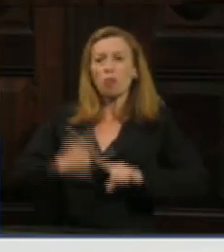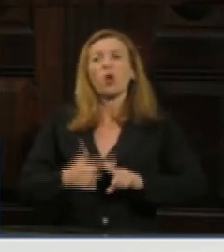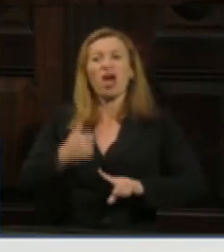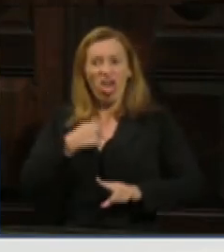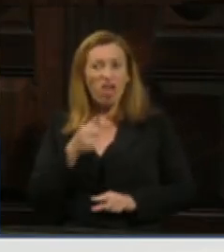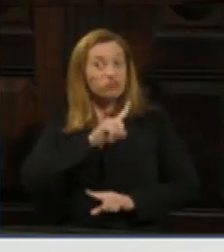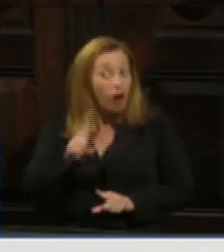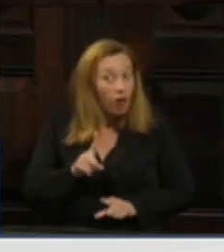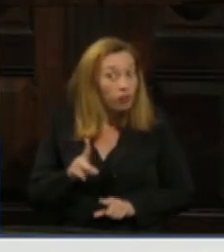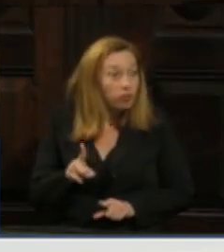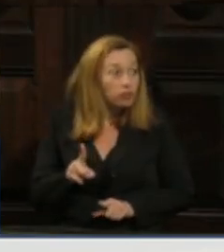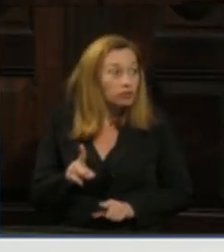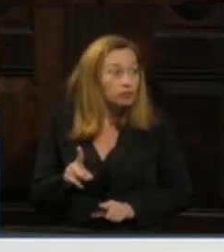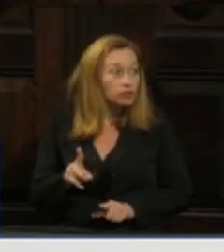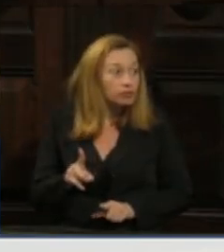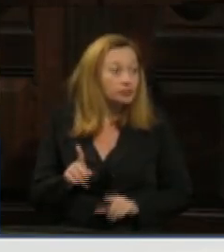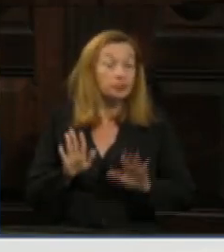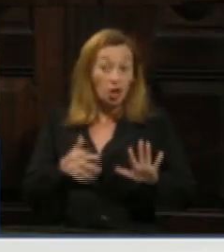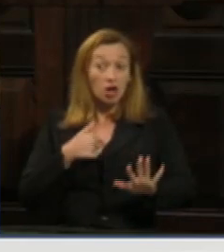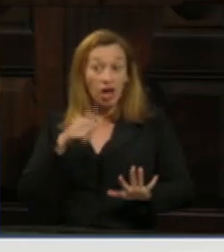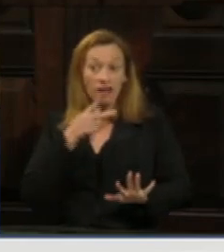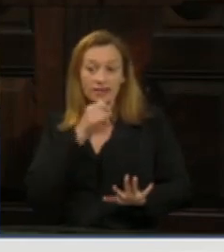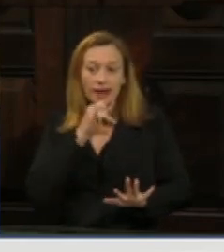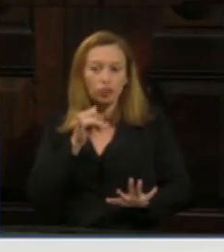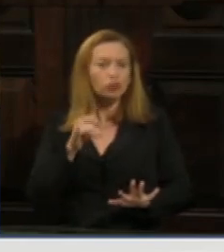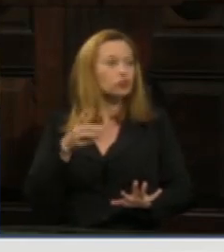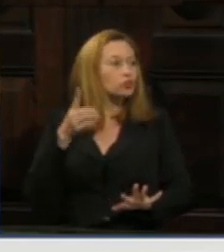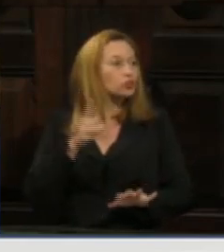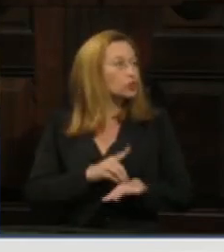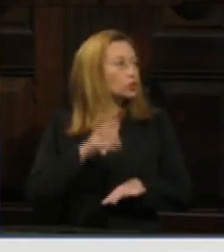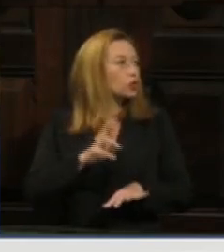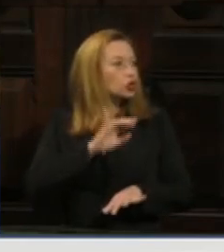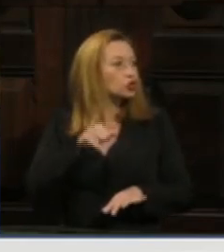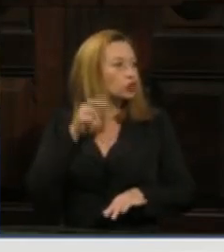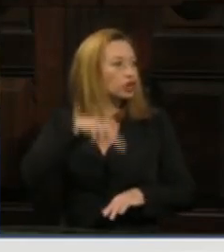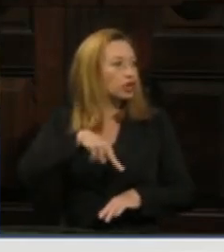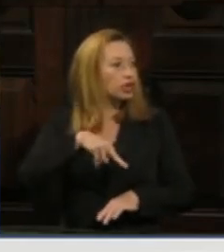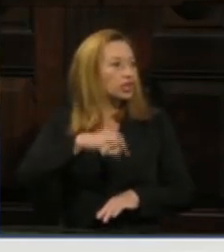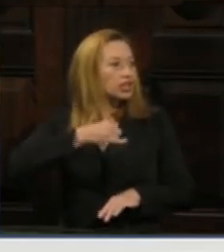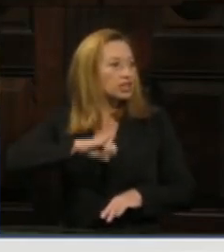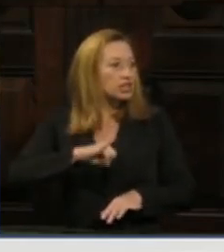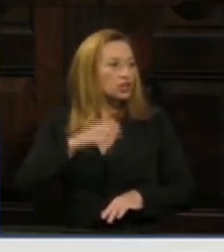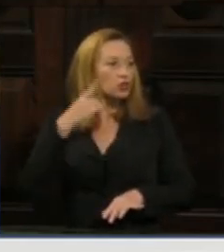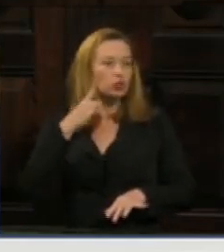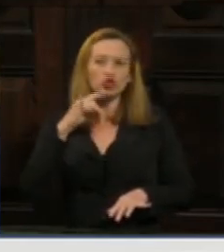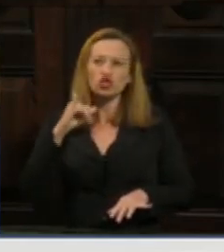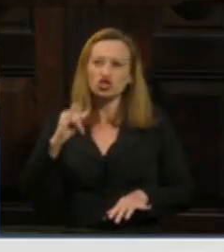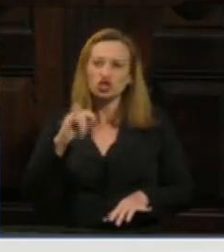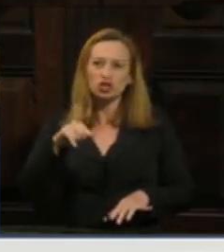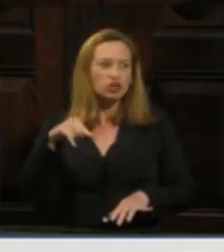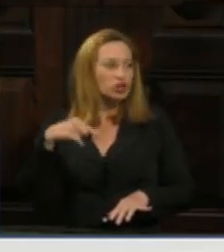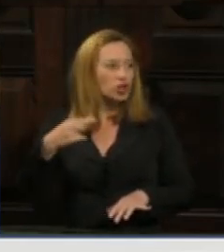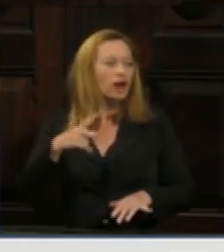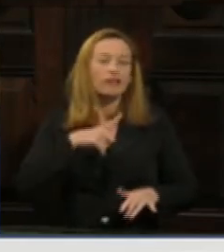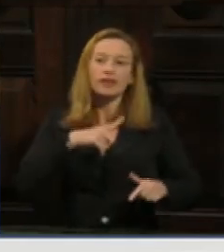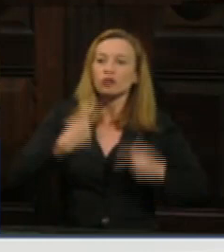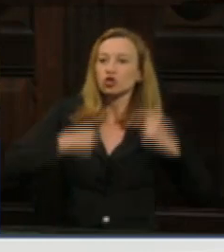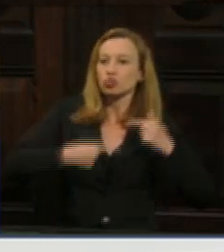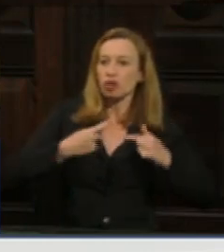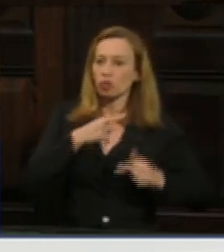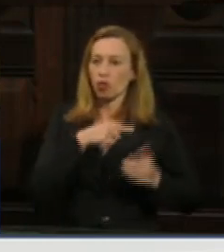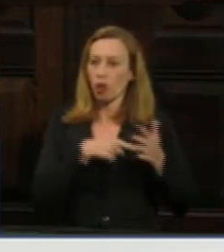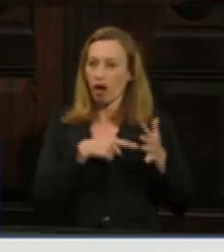que não dormem quando devem uma prestação na loja da esquina. Eu sou desses. Se eu tiver